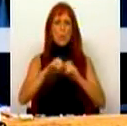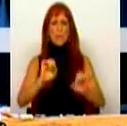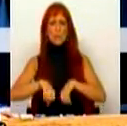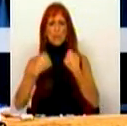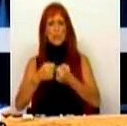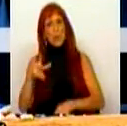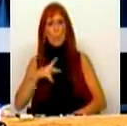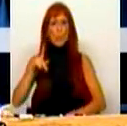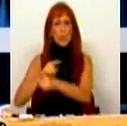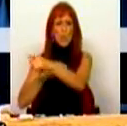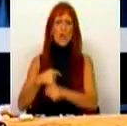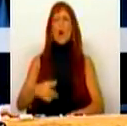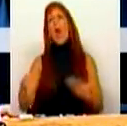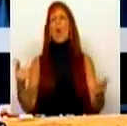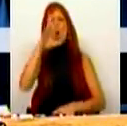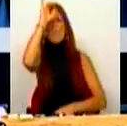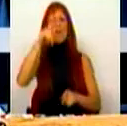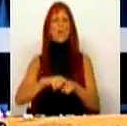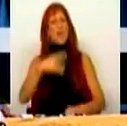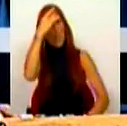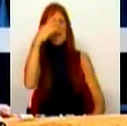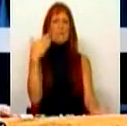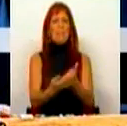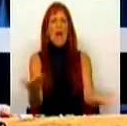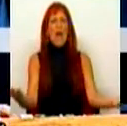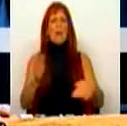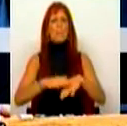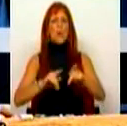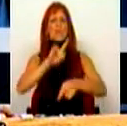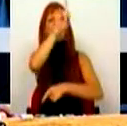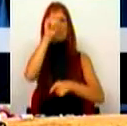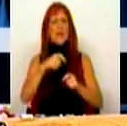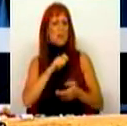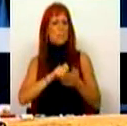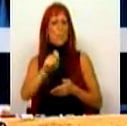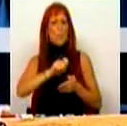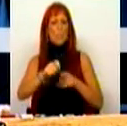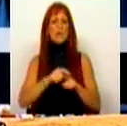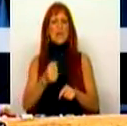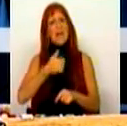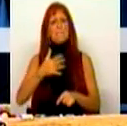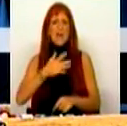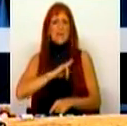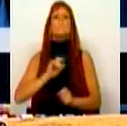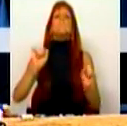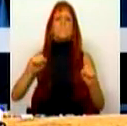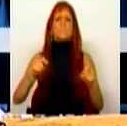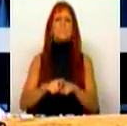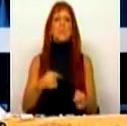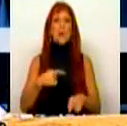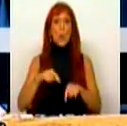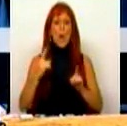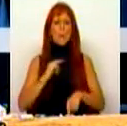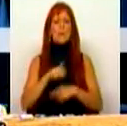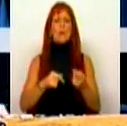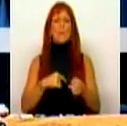em Portugal, de que era o que faltava ao Governo ter de opinar sobre a questão remuneratória nas empresas privadas. Sim, mas temos mesmo